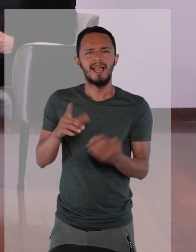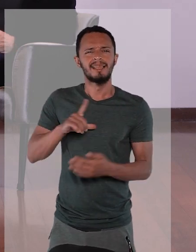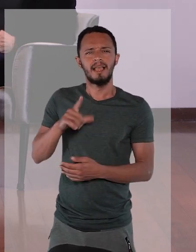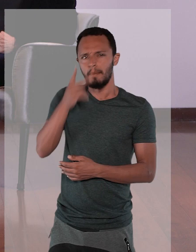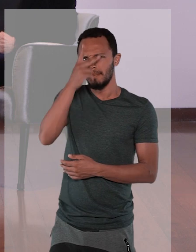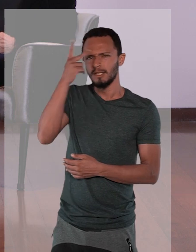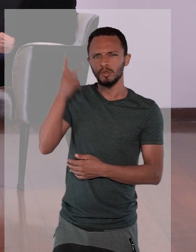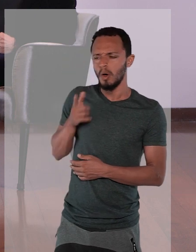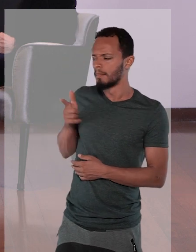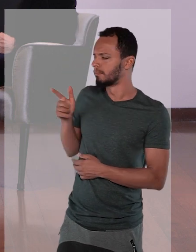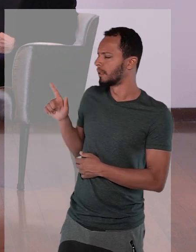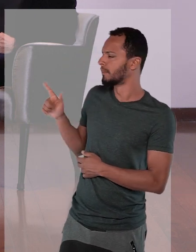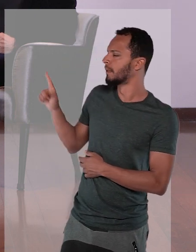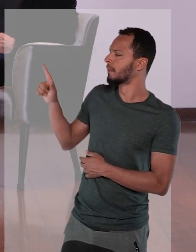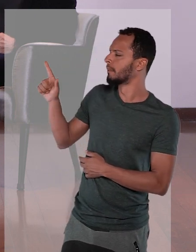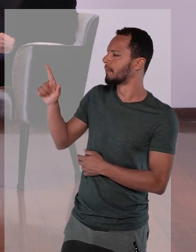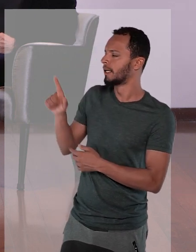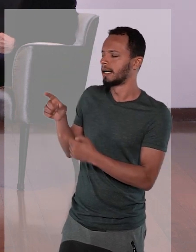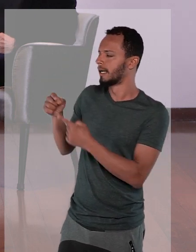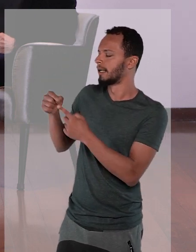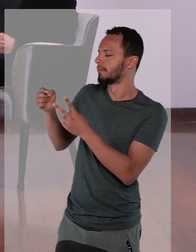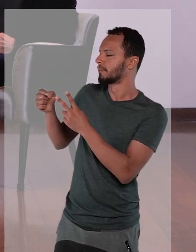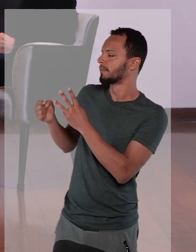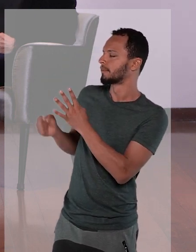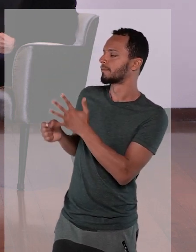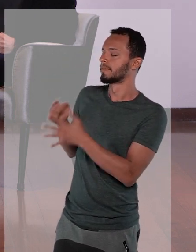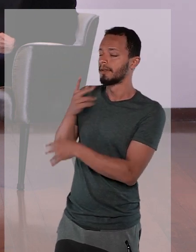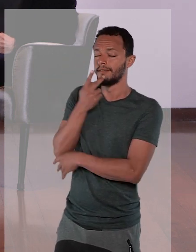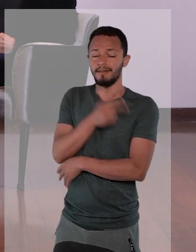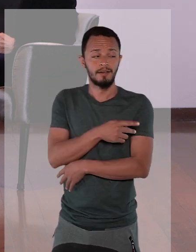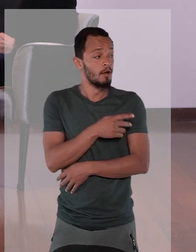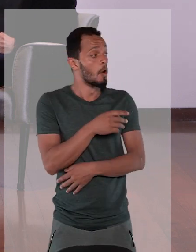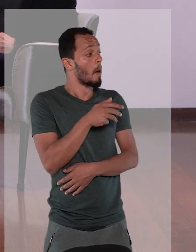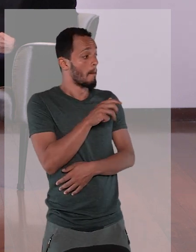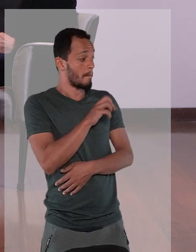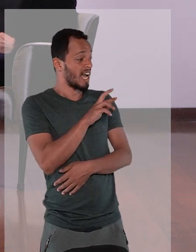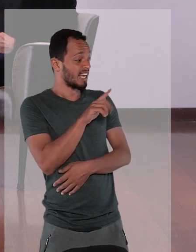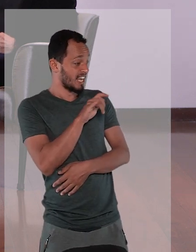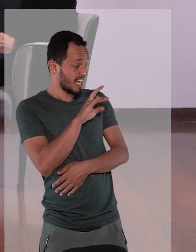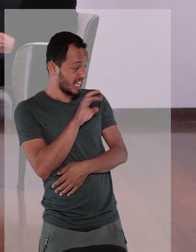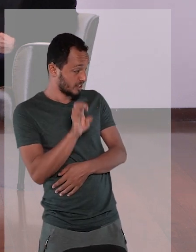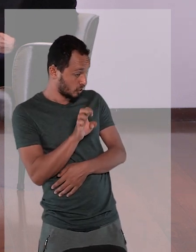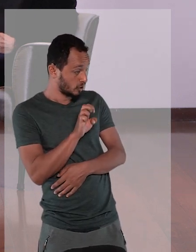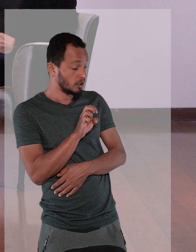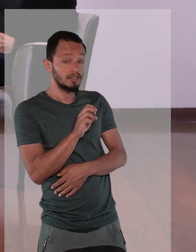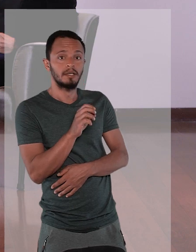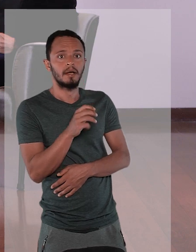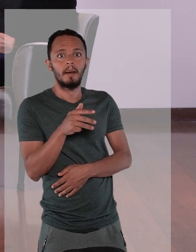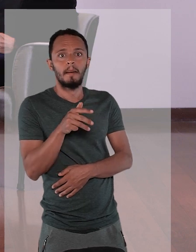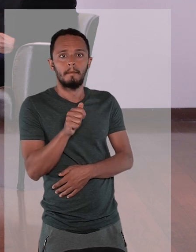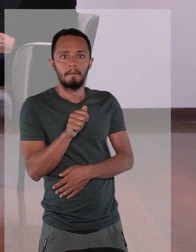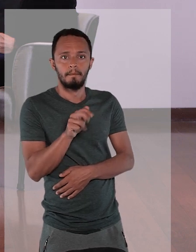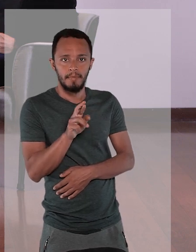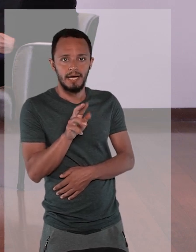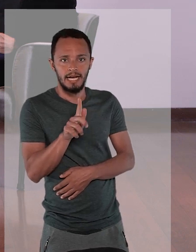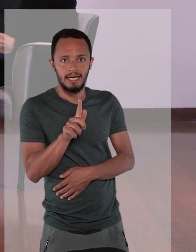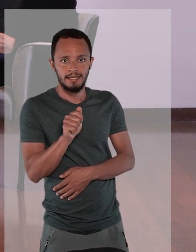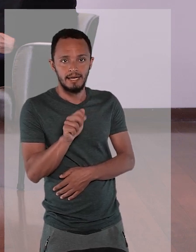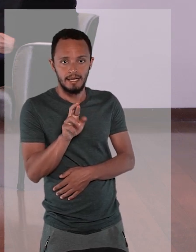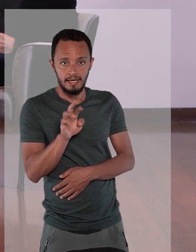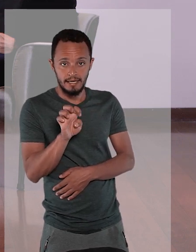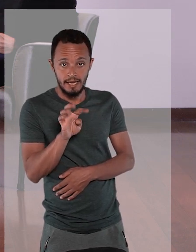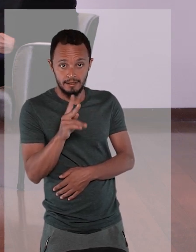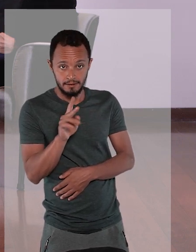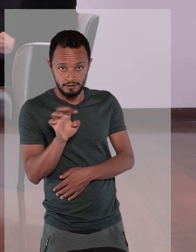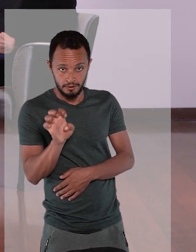Todo mundo me instava assim, para dizer, Margarete, você tem que escrever isso. Né? Falei, gente, eu não consigo mais fazer tanta coisa,